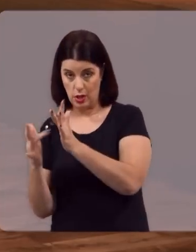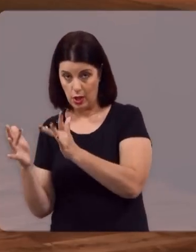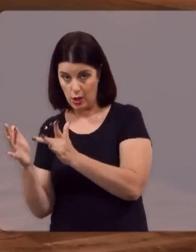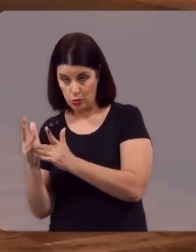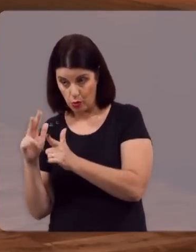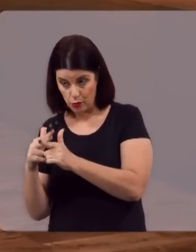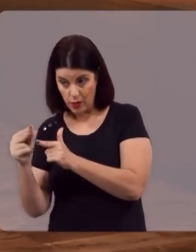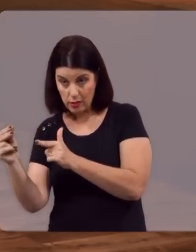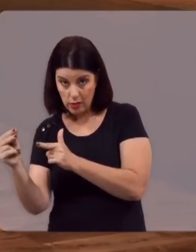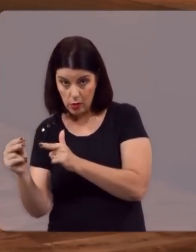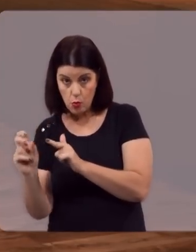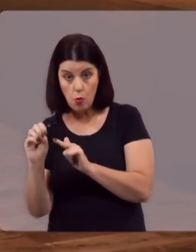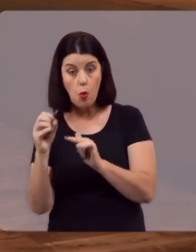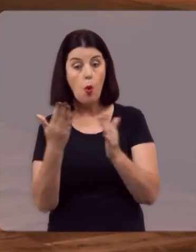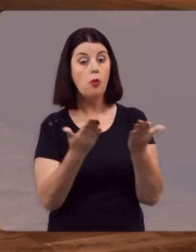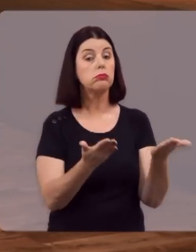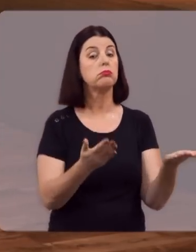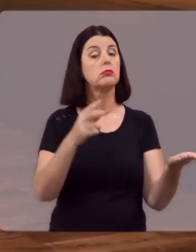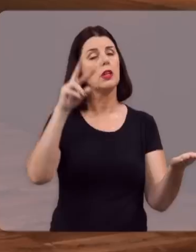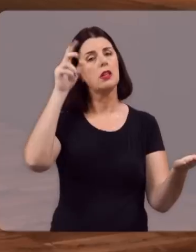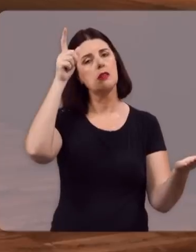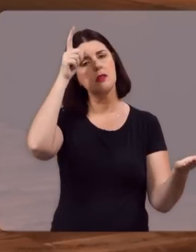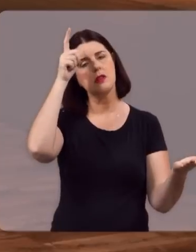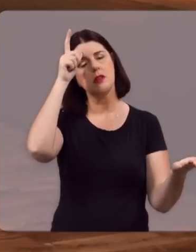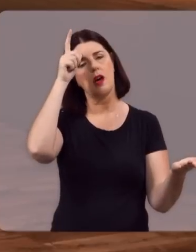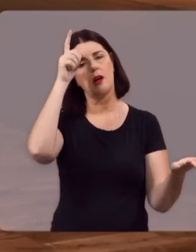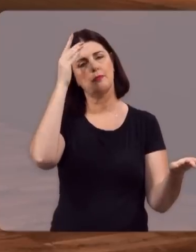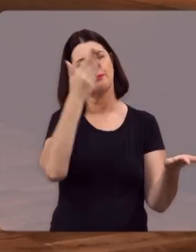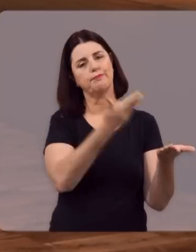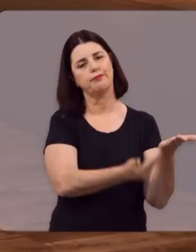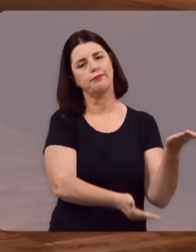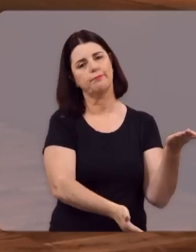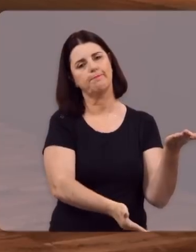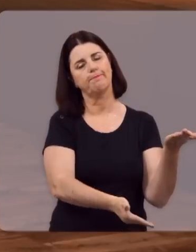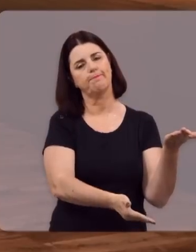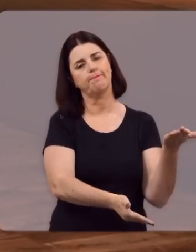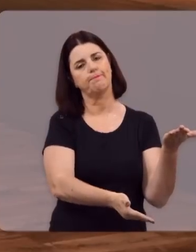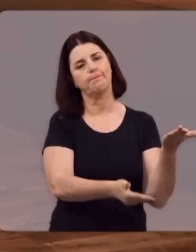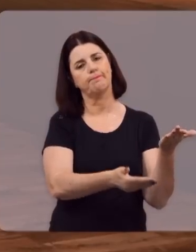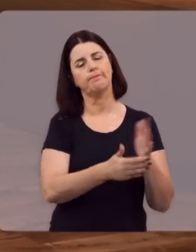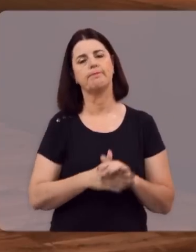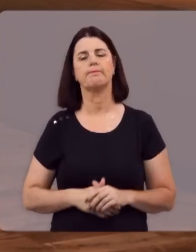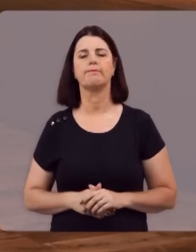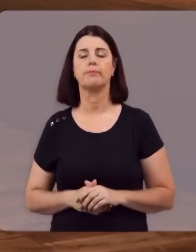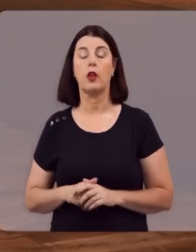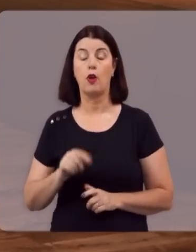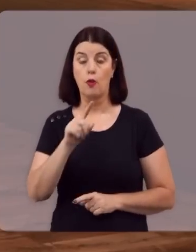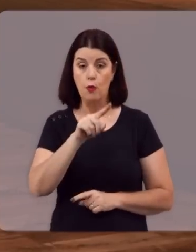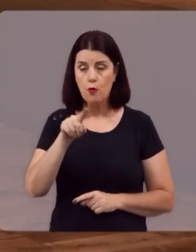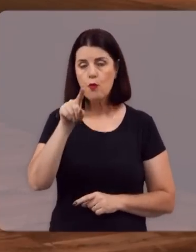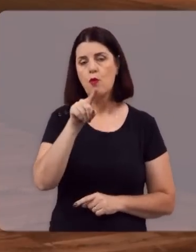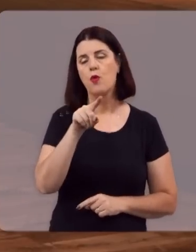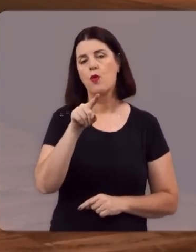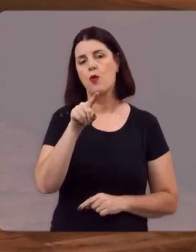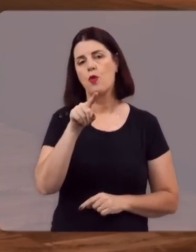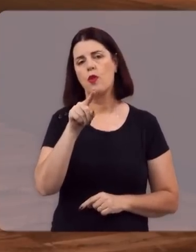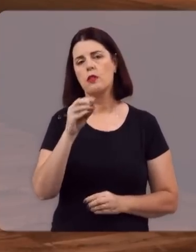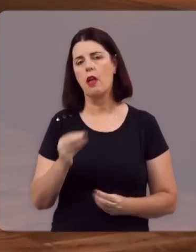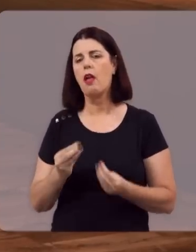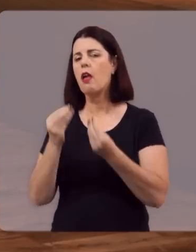de Jesus, o vencedor, ou do lado do diabo, o perdedor? Se